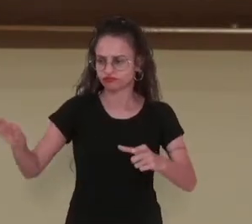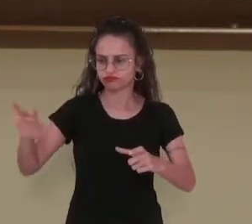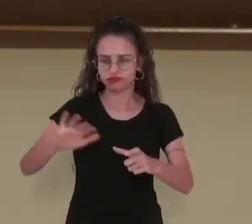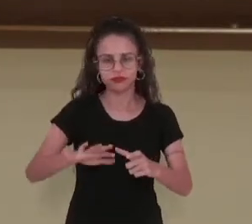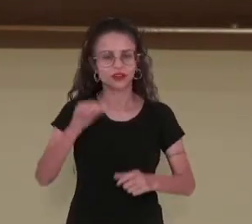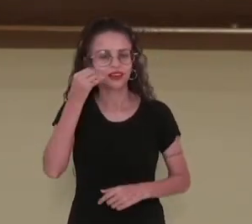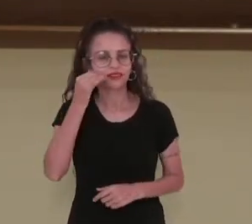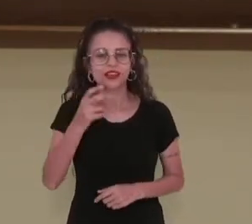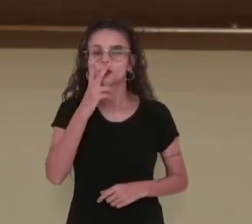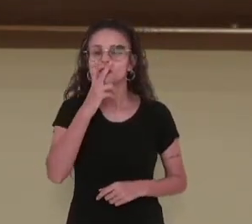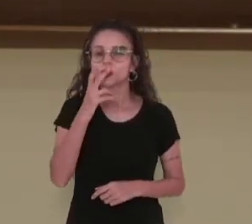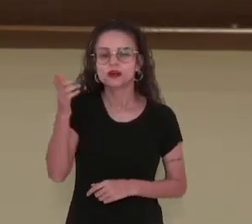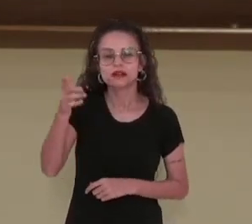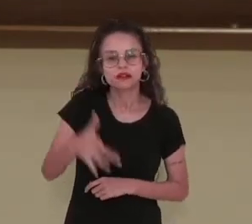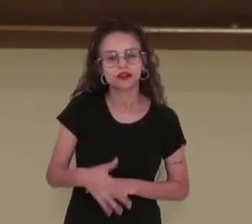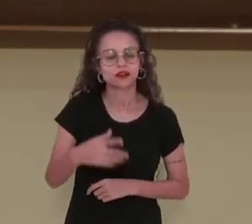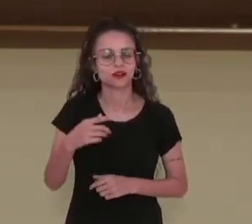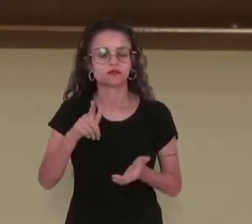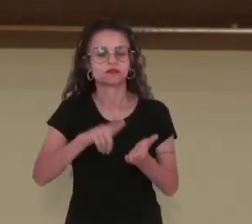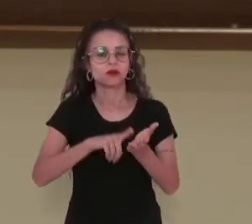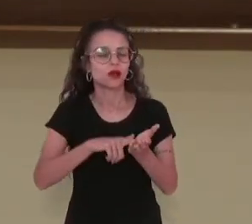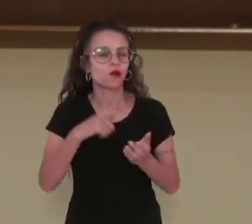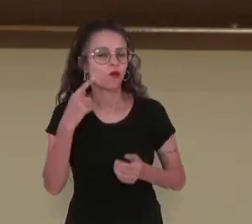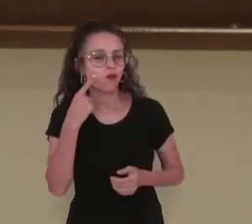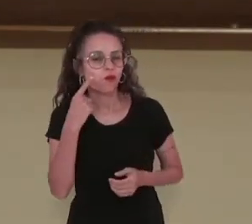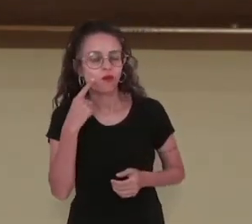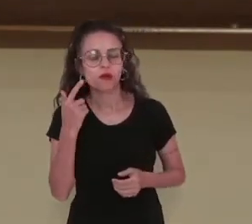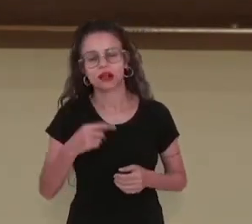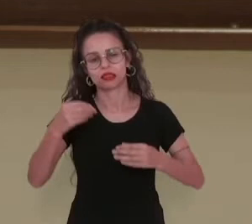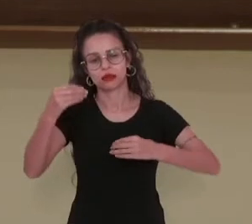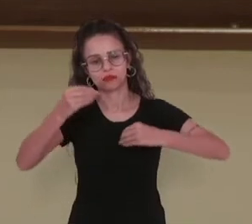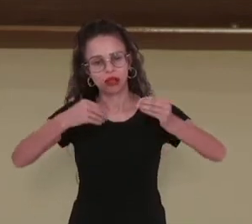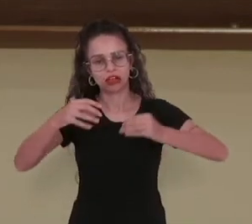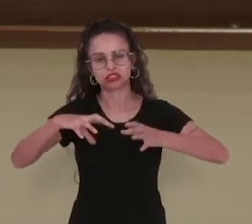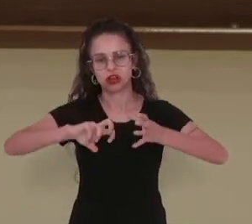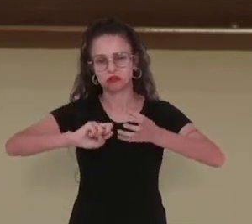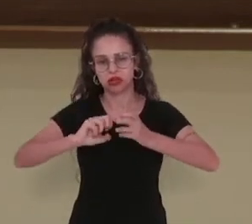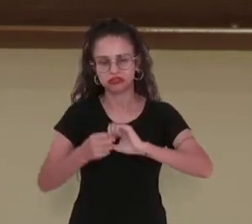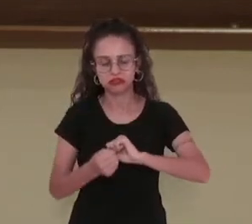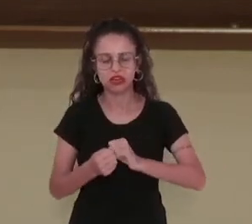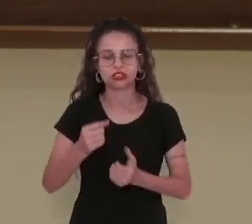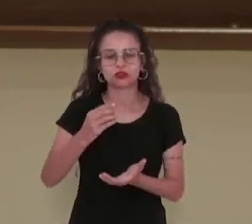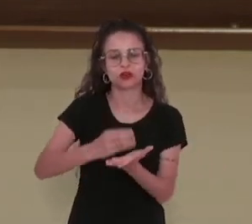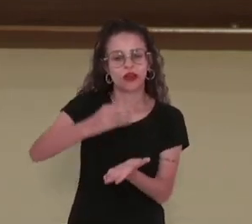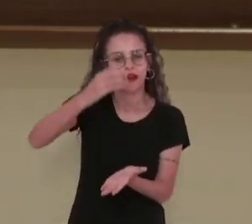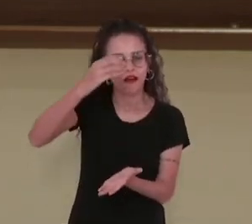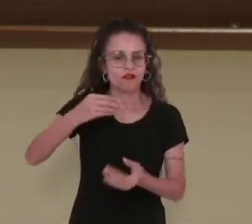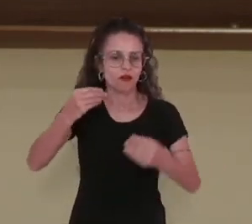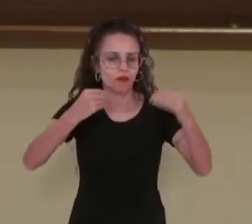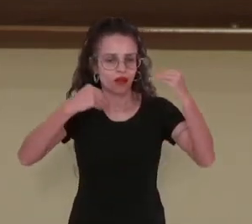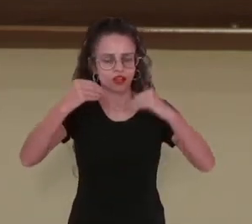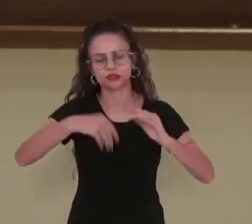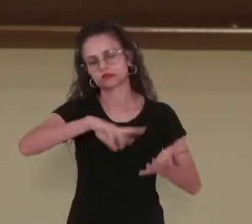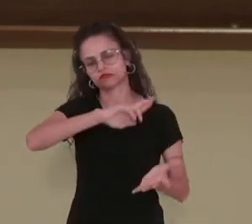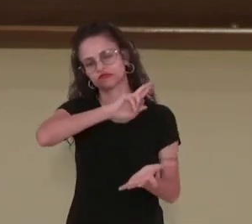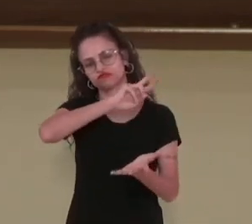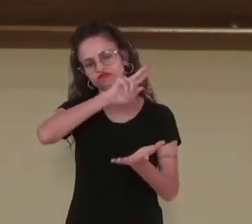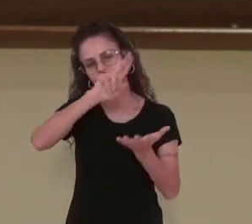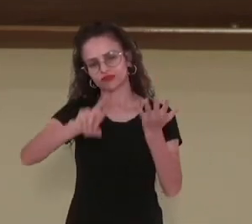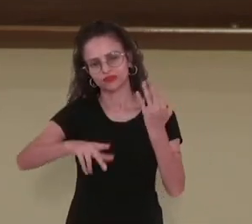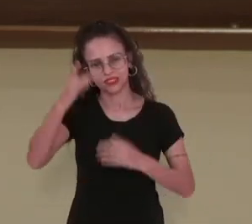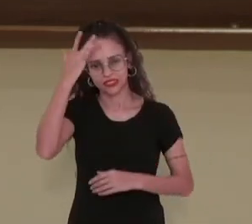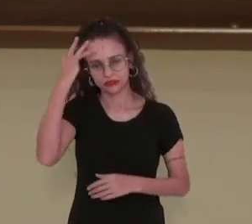de bala, papel de lanche, plástico amassado, garrafa PET, dentre outros que as pessoas